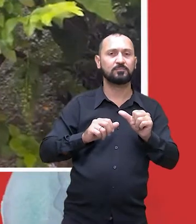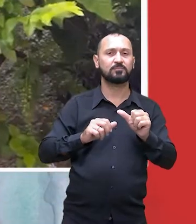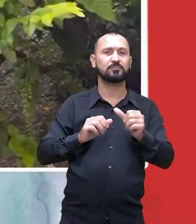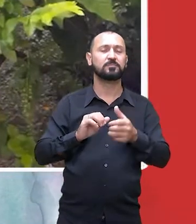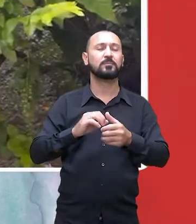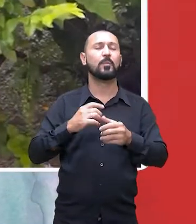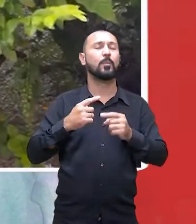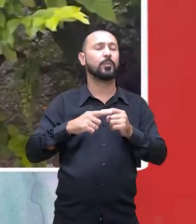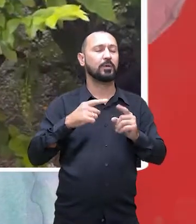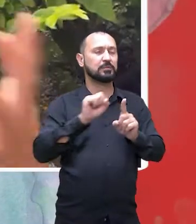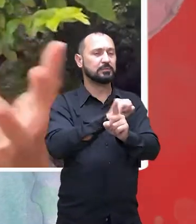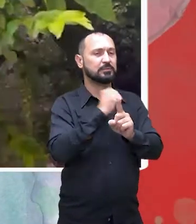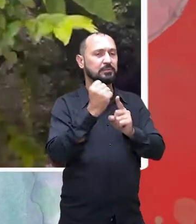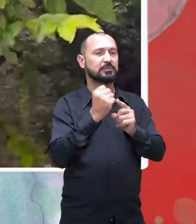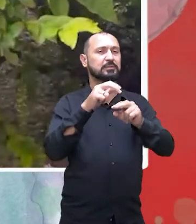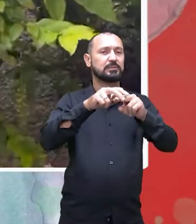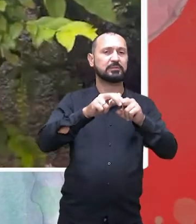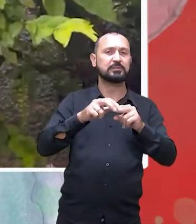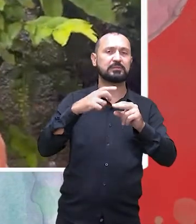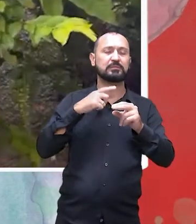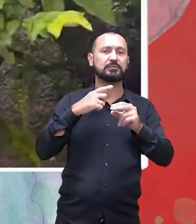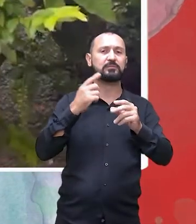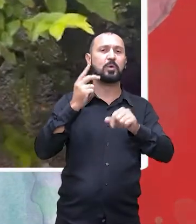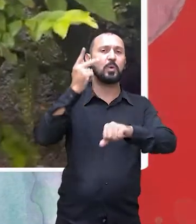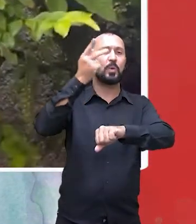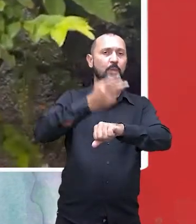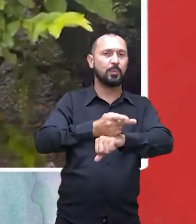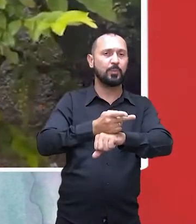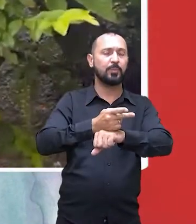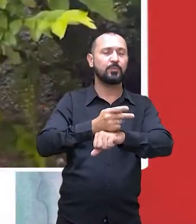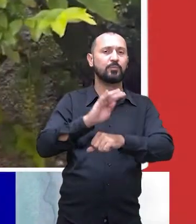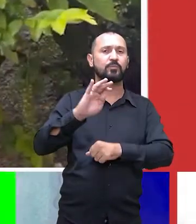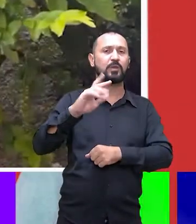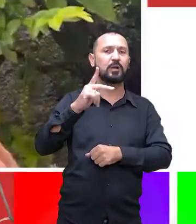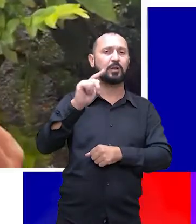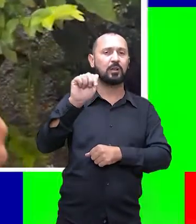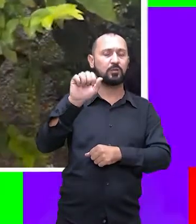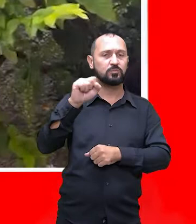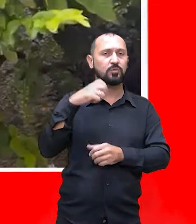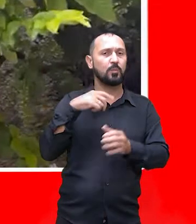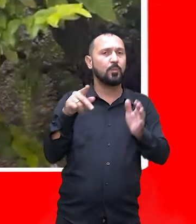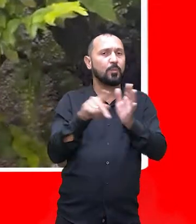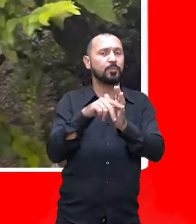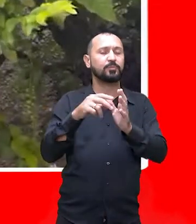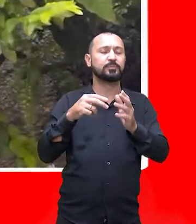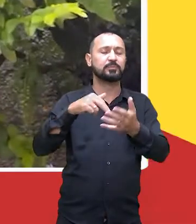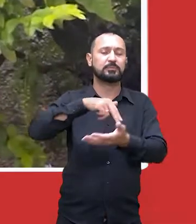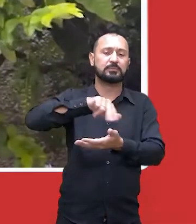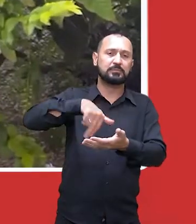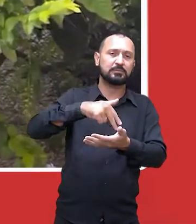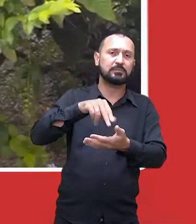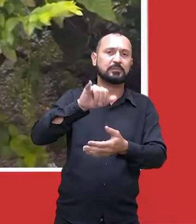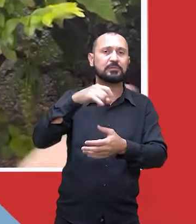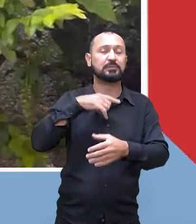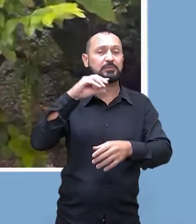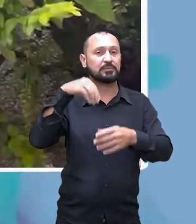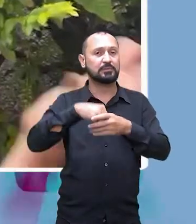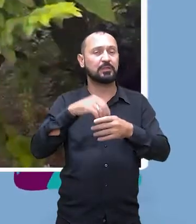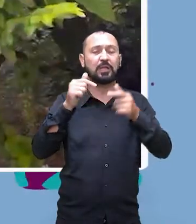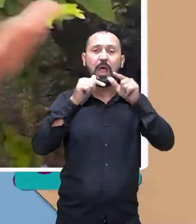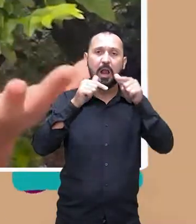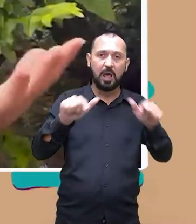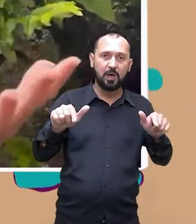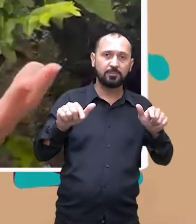linguagens, esse incentivo vai se concentrando, acaba naturalmente se concentrando em linguagens